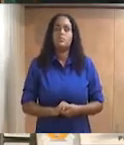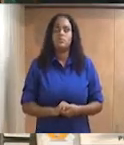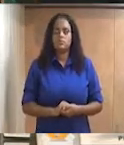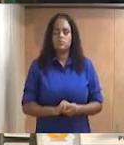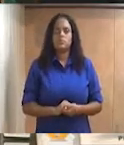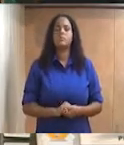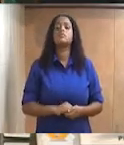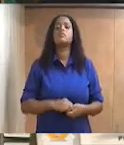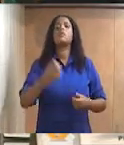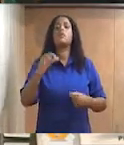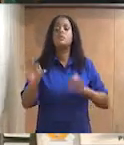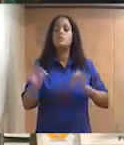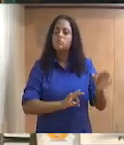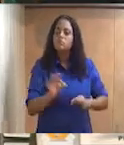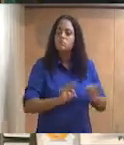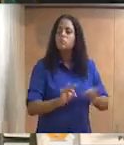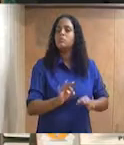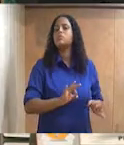Indicação número